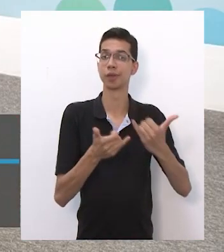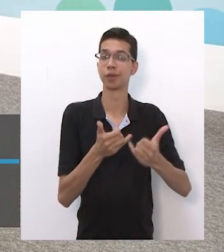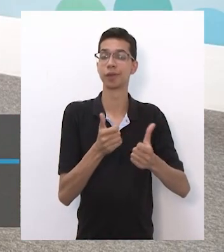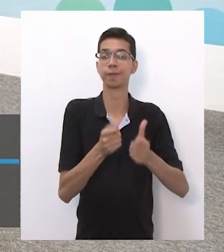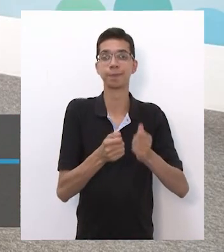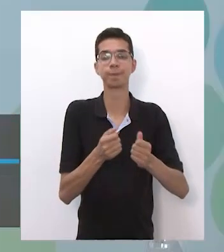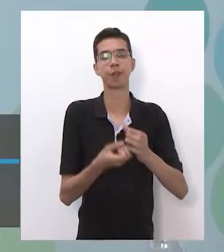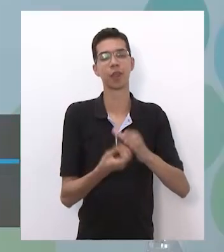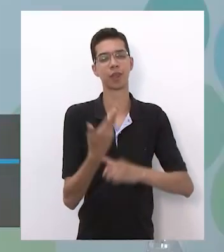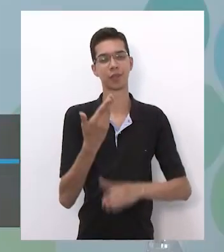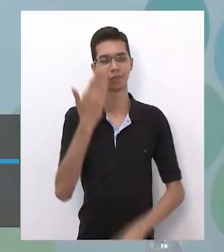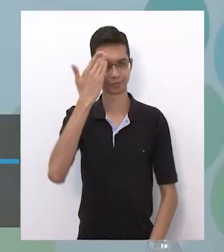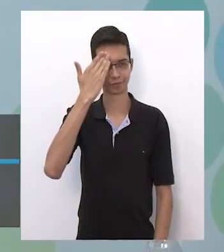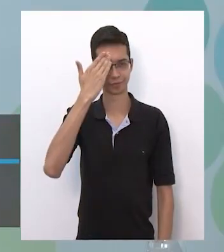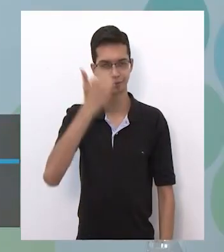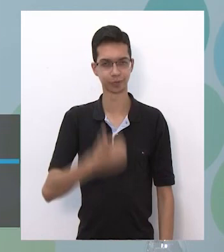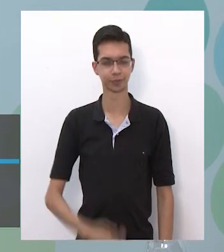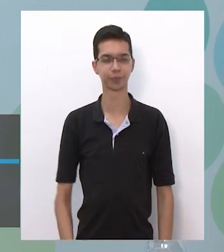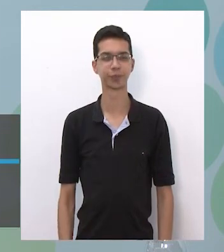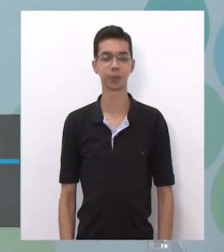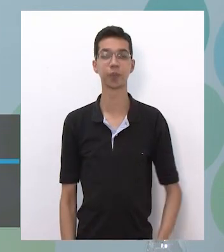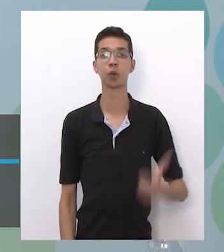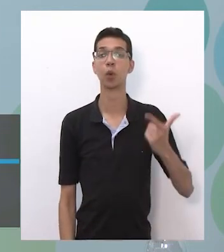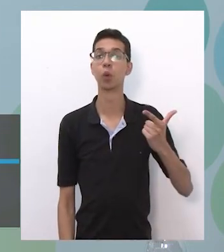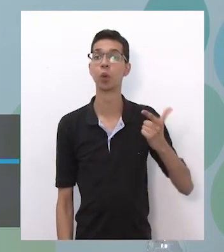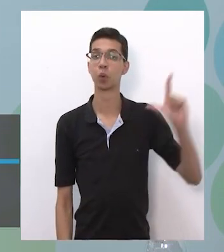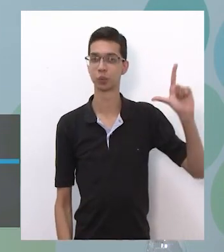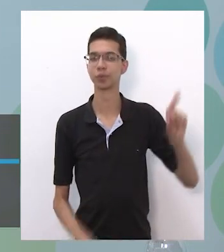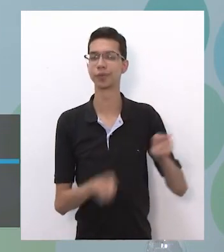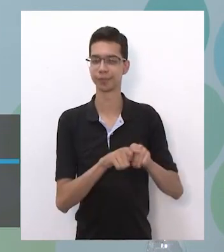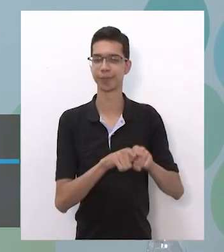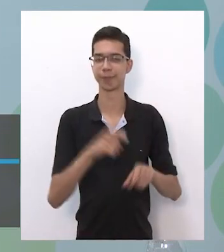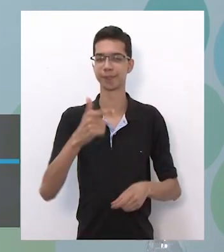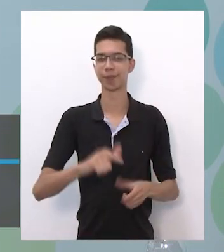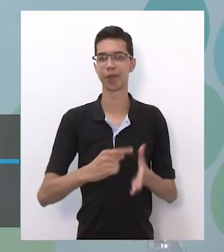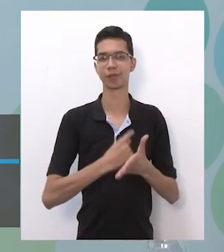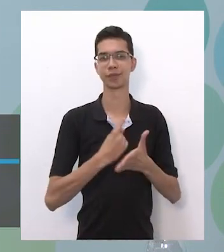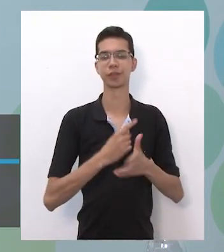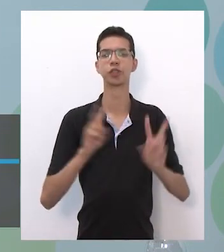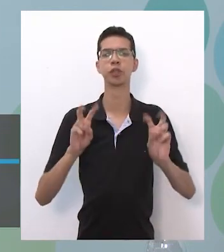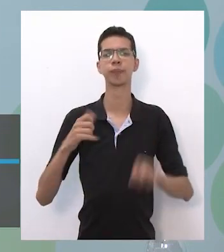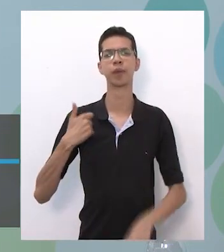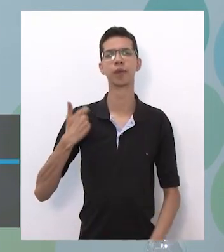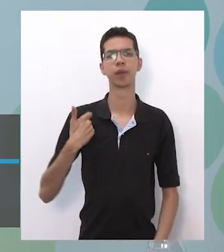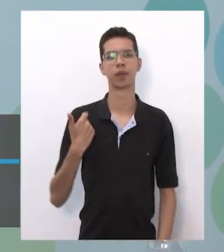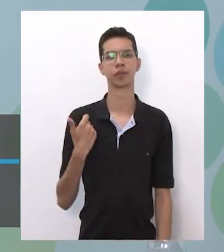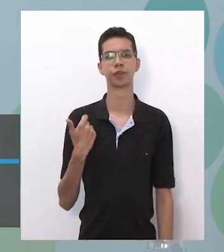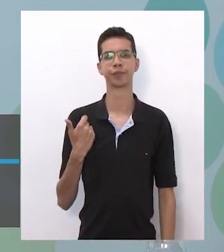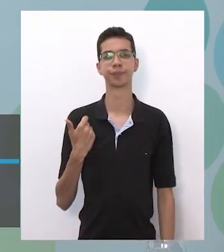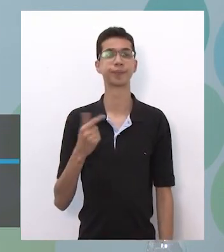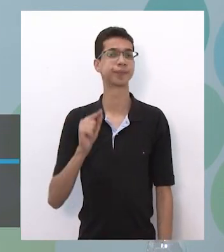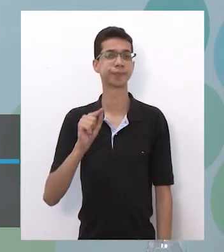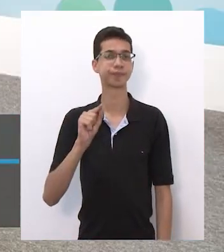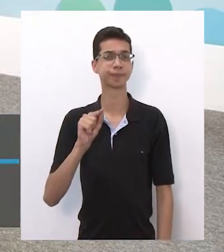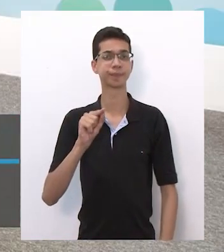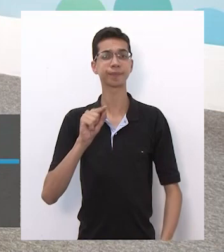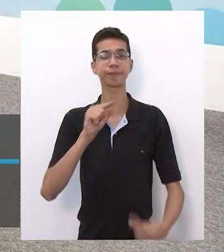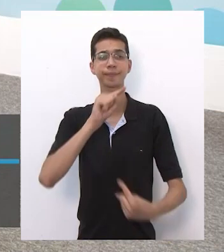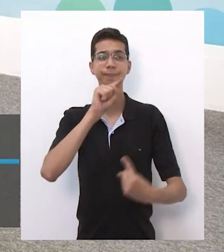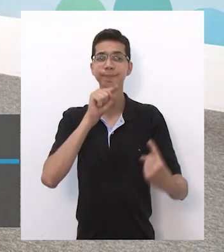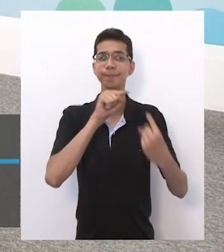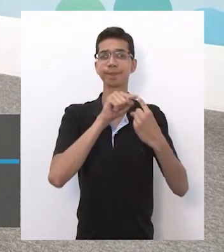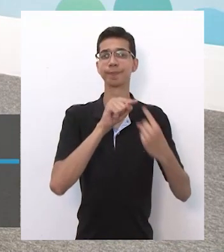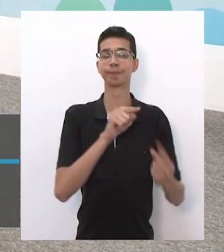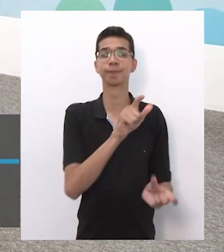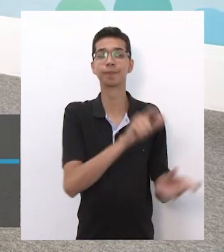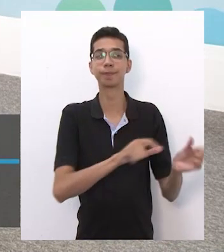Uma outra pergunta aqui também foi a respeito da faixa etária. Quem é o público-alvo do CIEBP? Quem